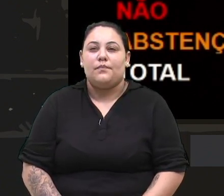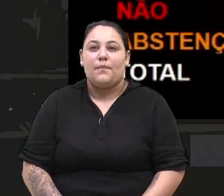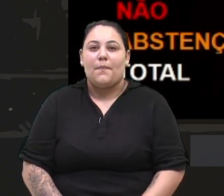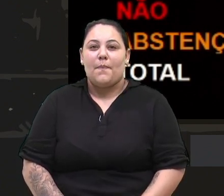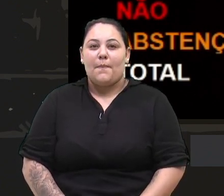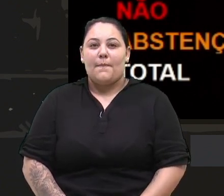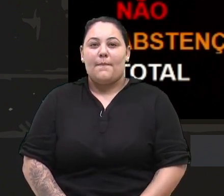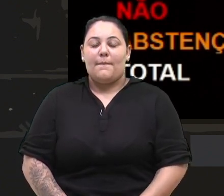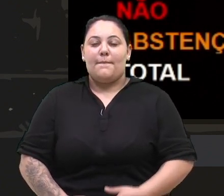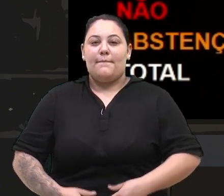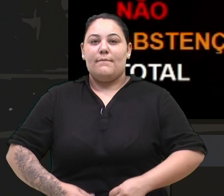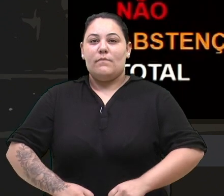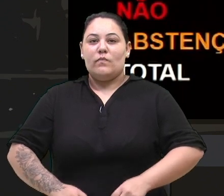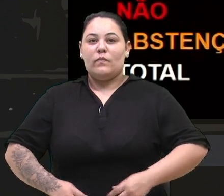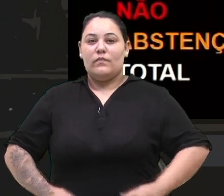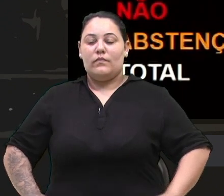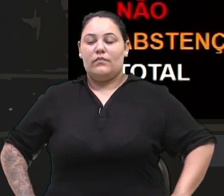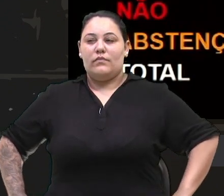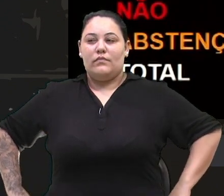Sim.